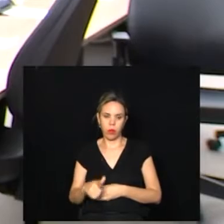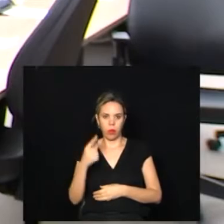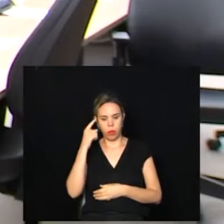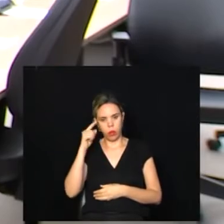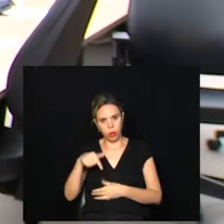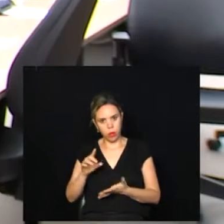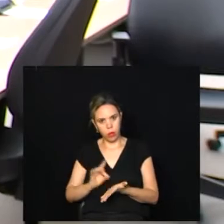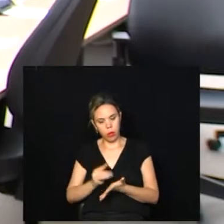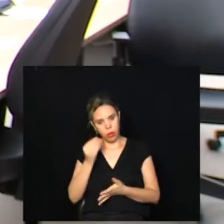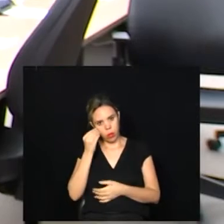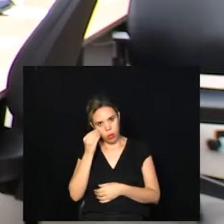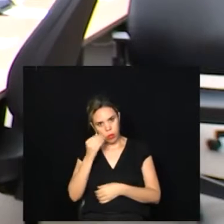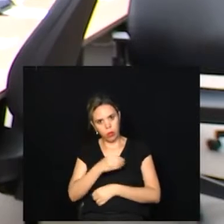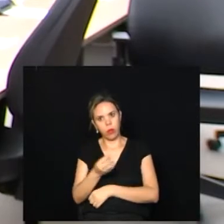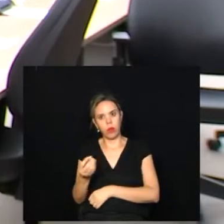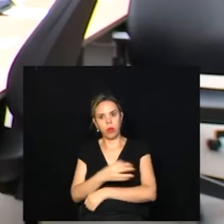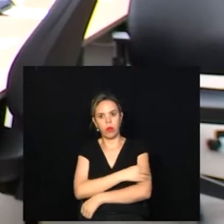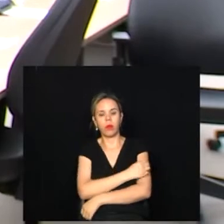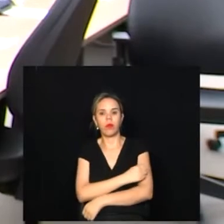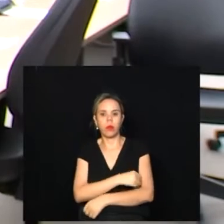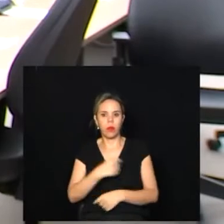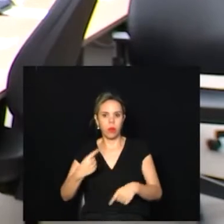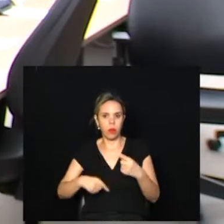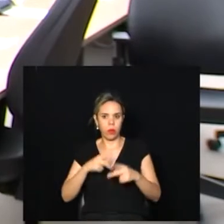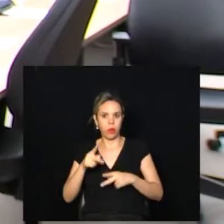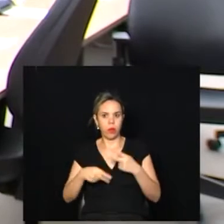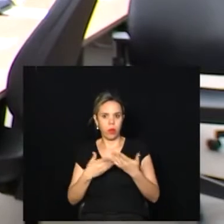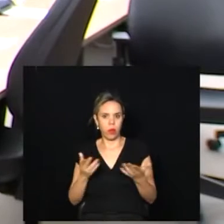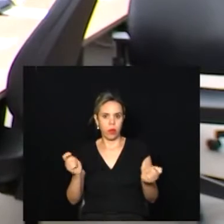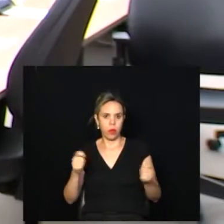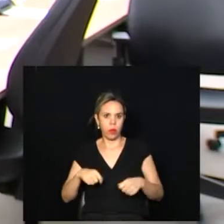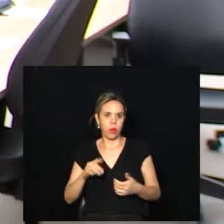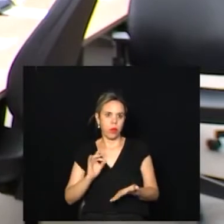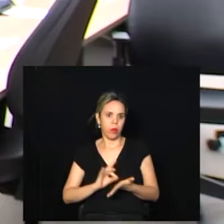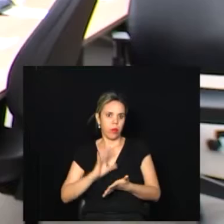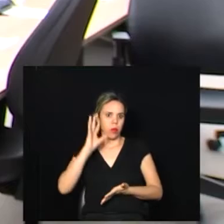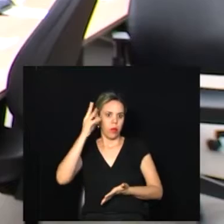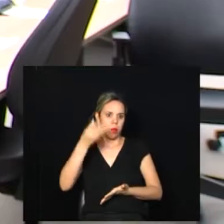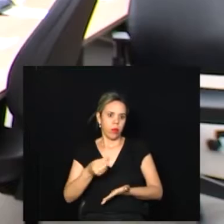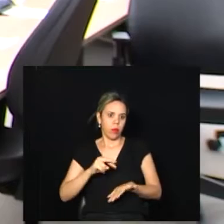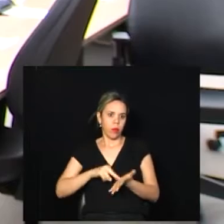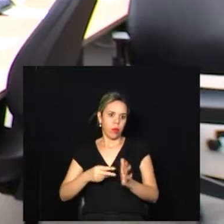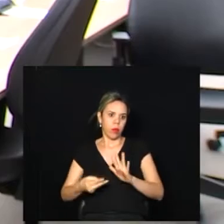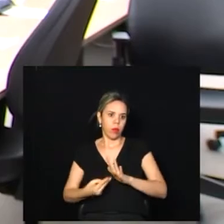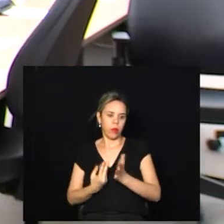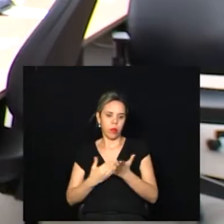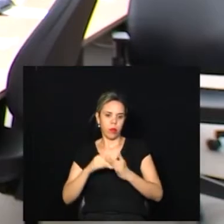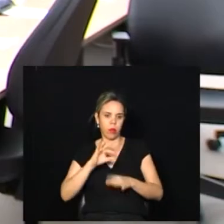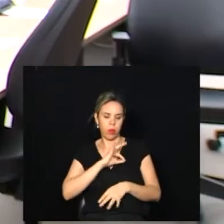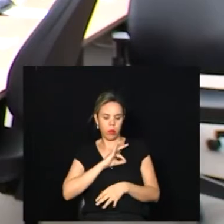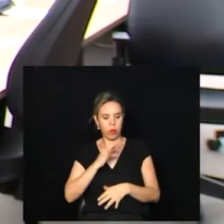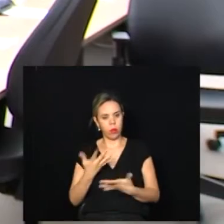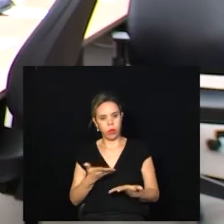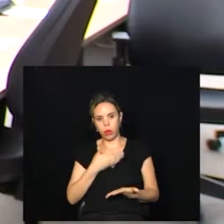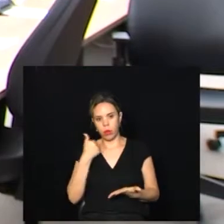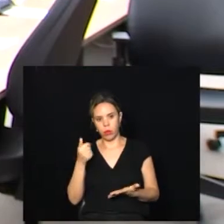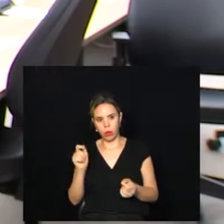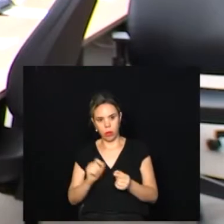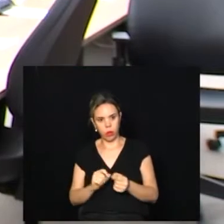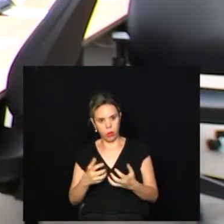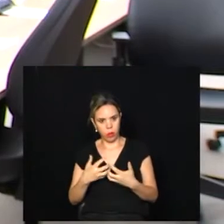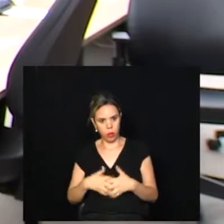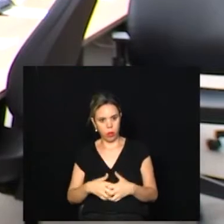é realmente trazer nova discussão para que as pessoas possam realmente entender o que é exatamente a escola e qual a melhoria que pode